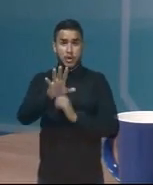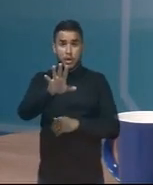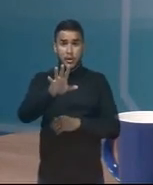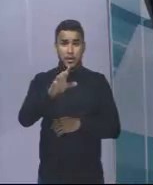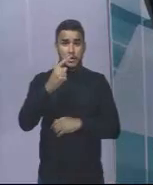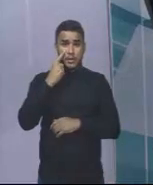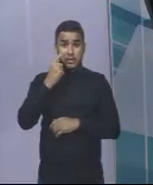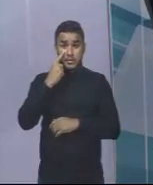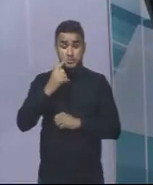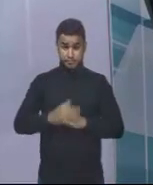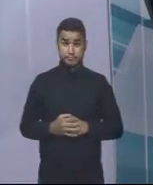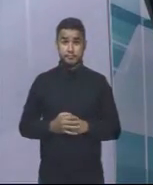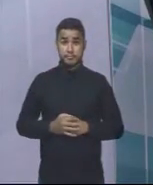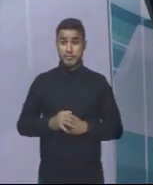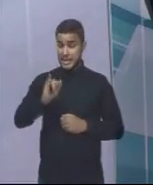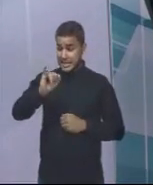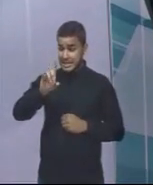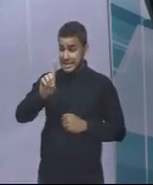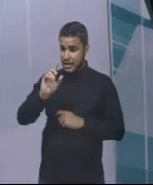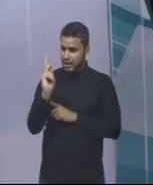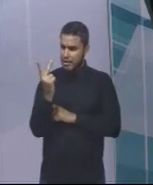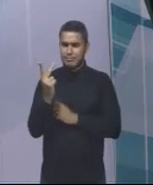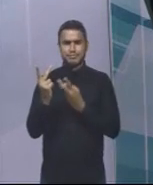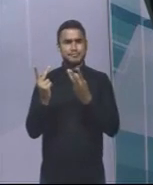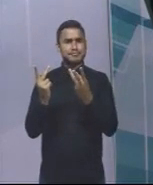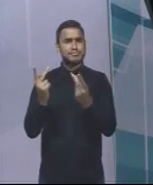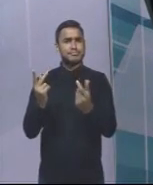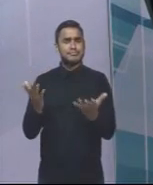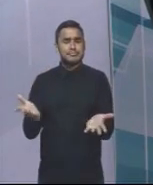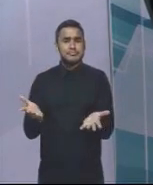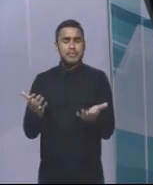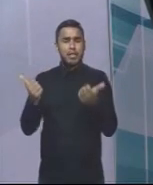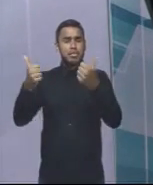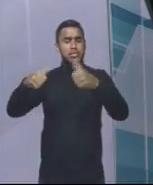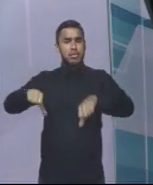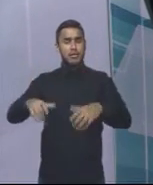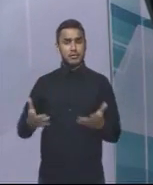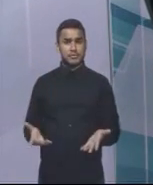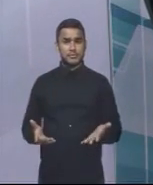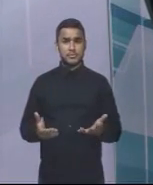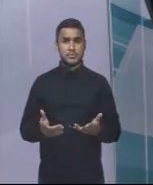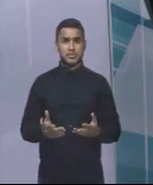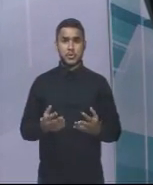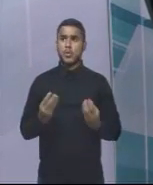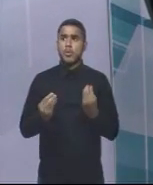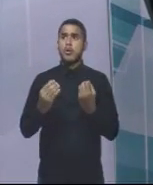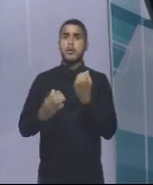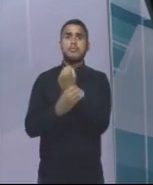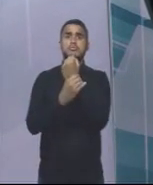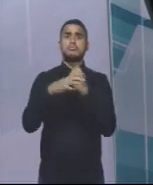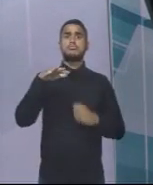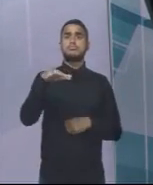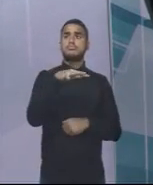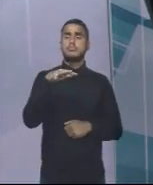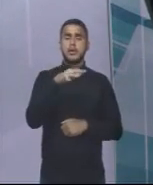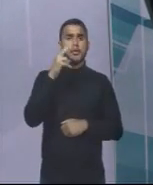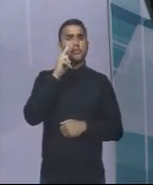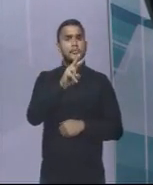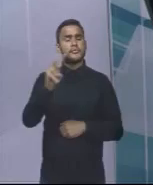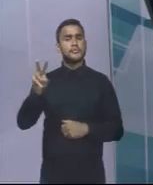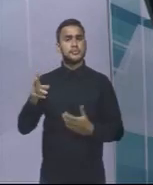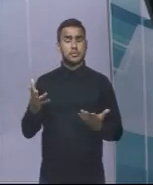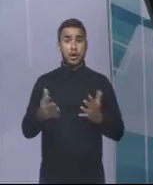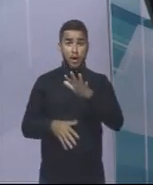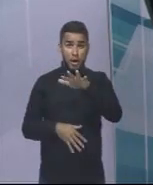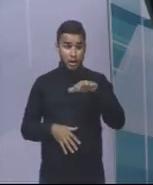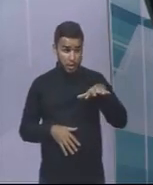Nós temos uma saúde pública que depõe contra a própria terminologia que a define. Nós temos um